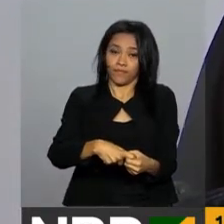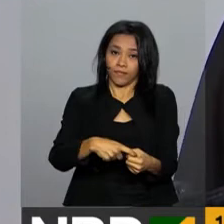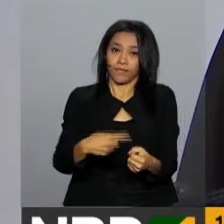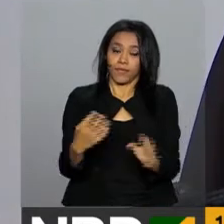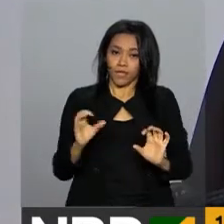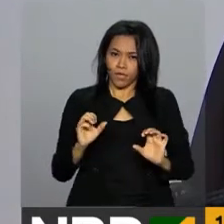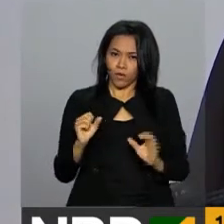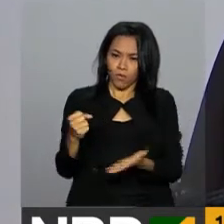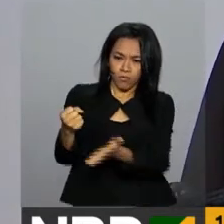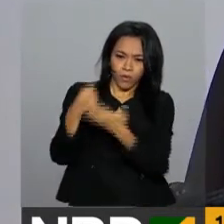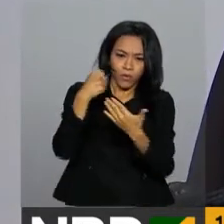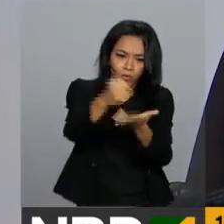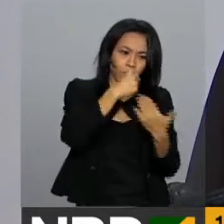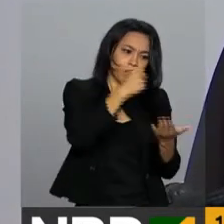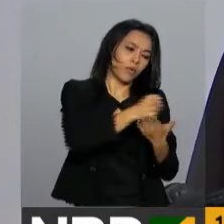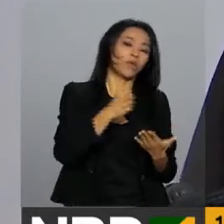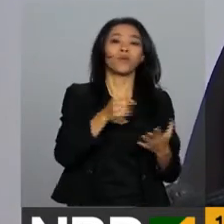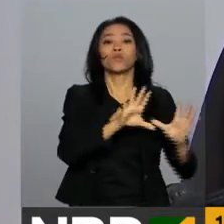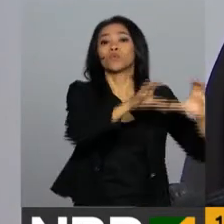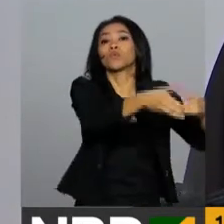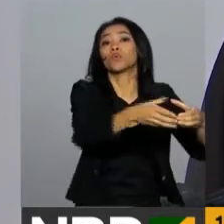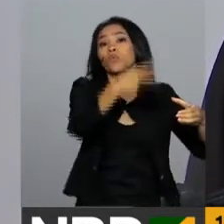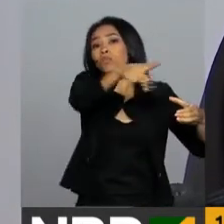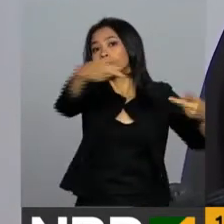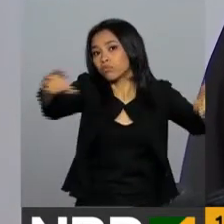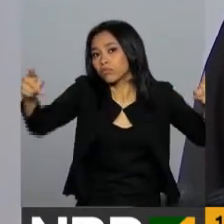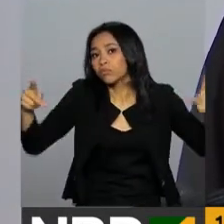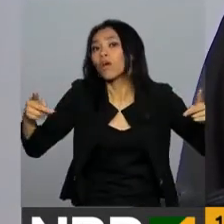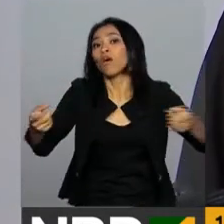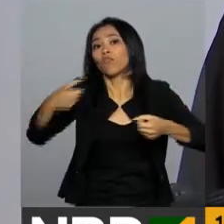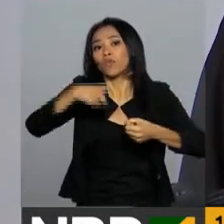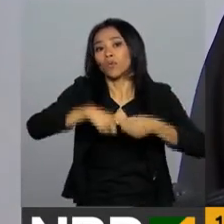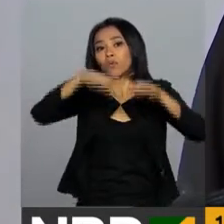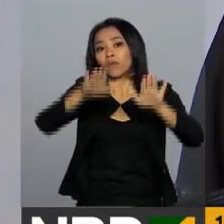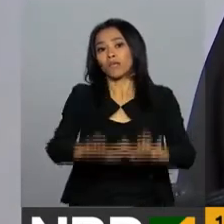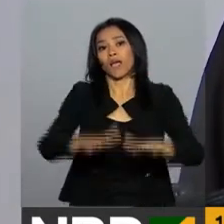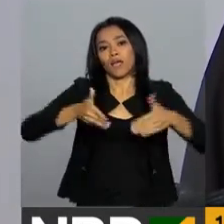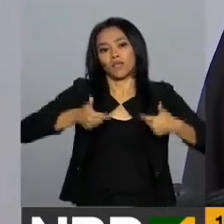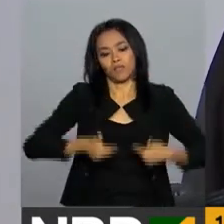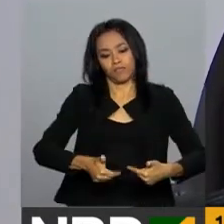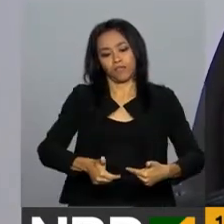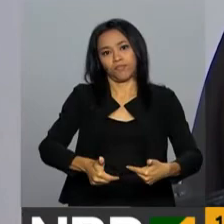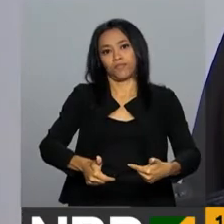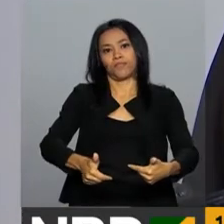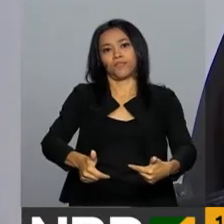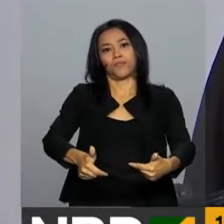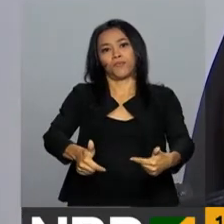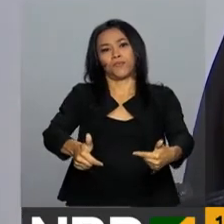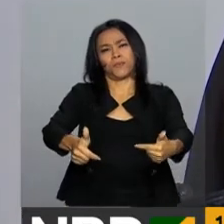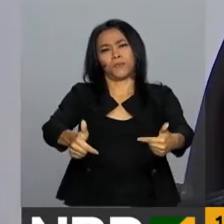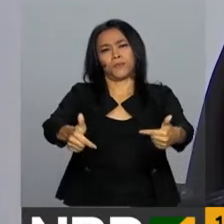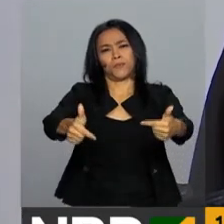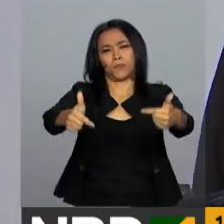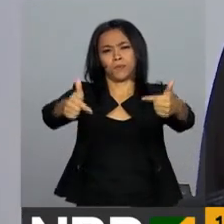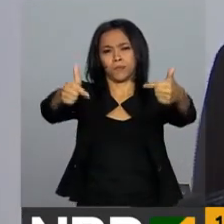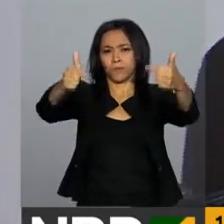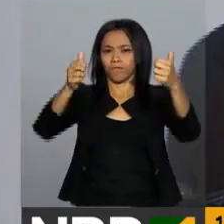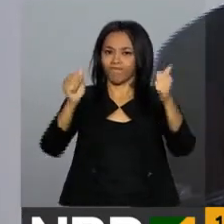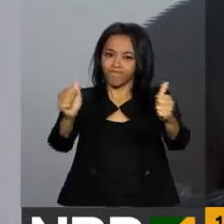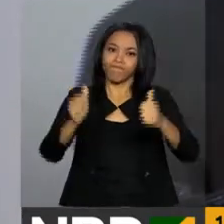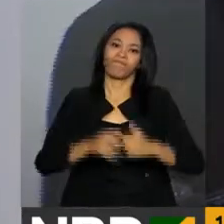apoio dos cooperados e das cooperativas voltou para ficar e ser se deus quiser uma grande poupança